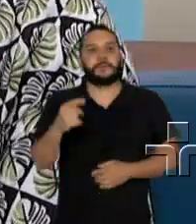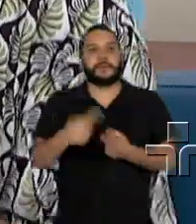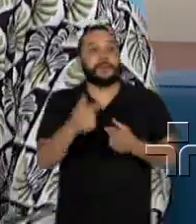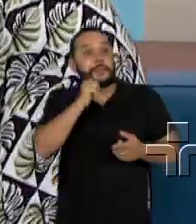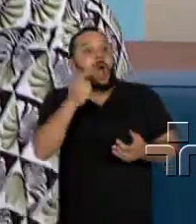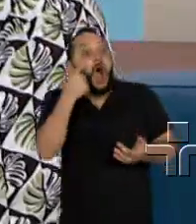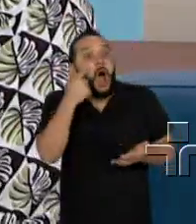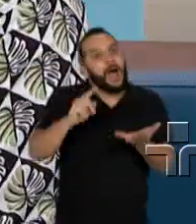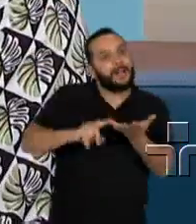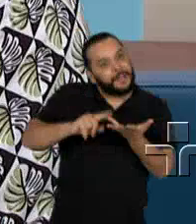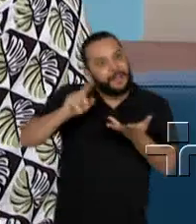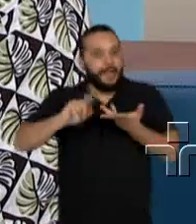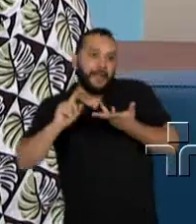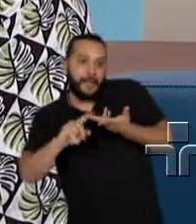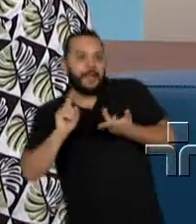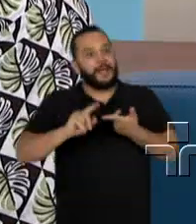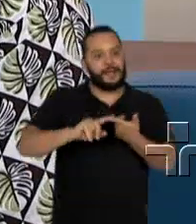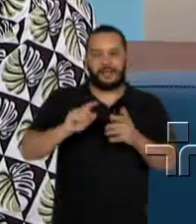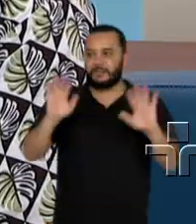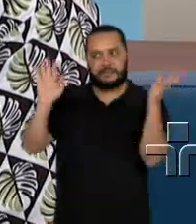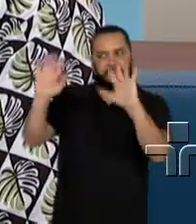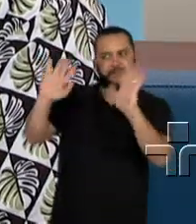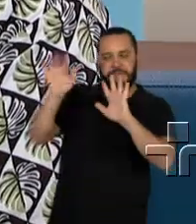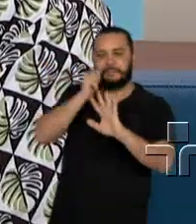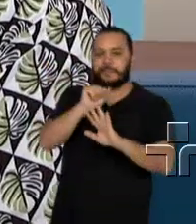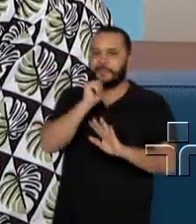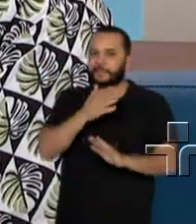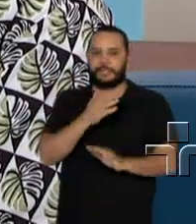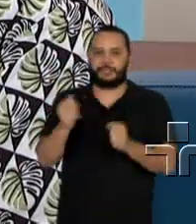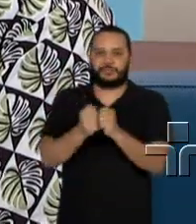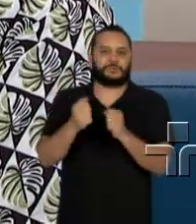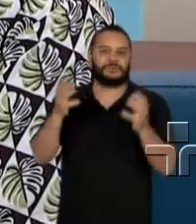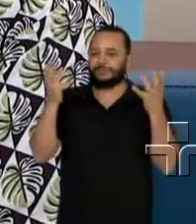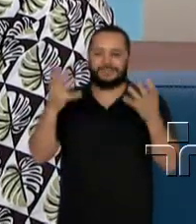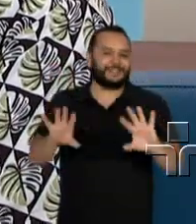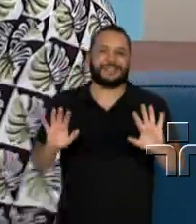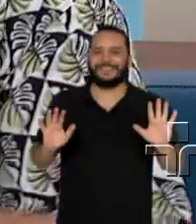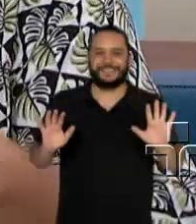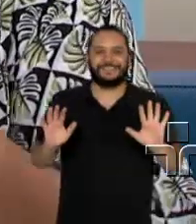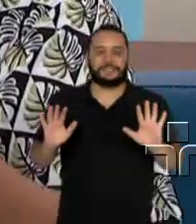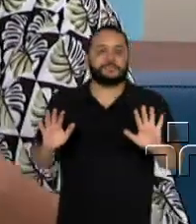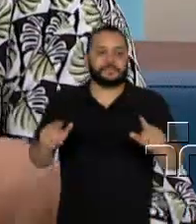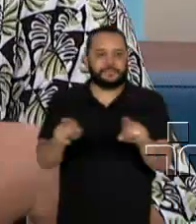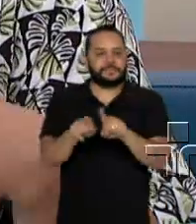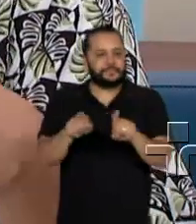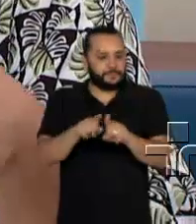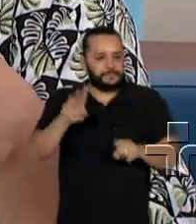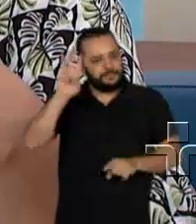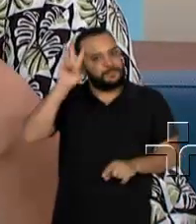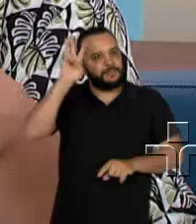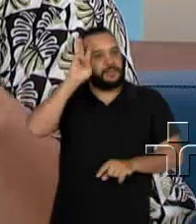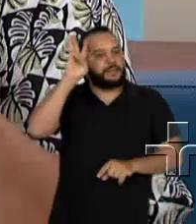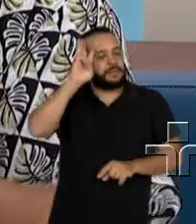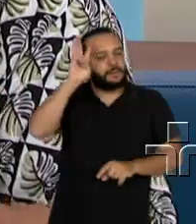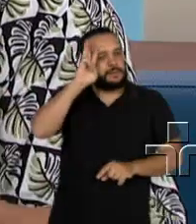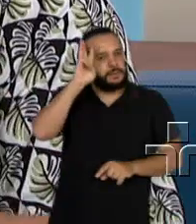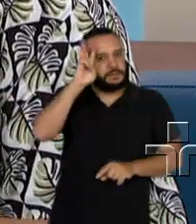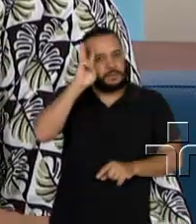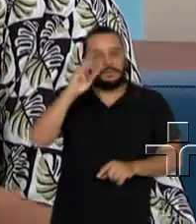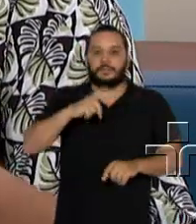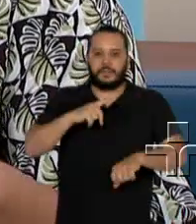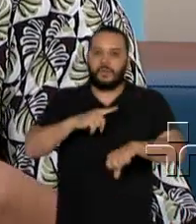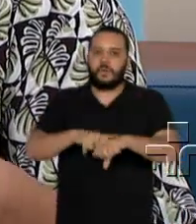isso e aquilo mas ela fala por exemplo na terça feira que é o dia que fica mais